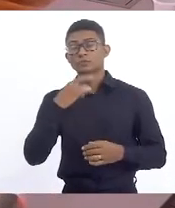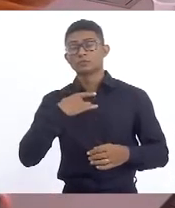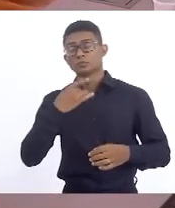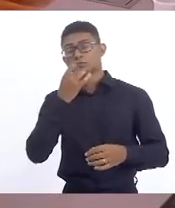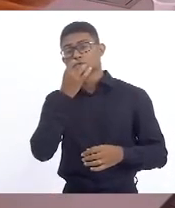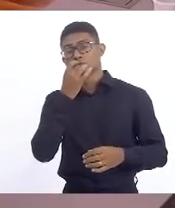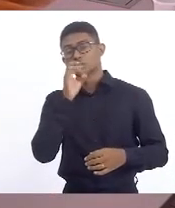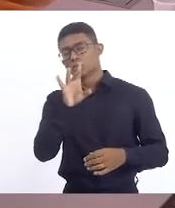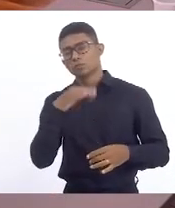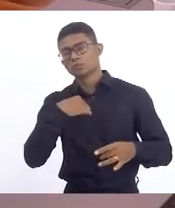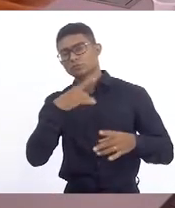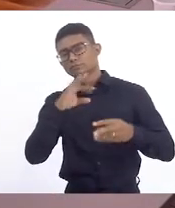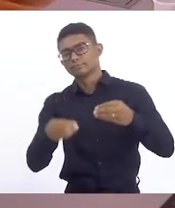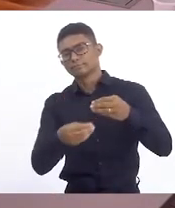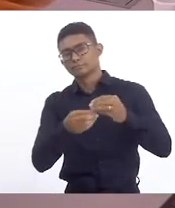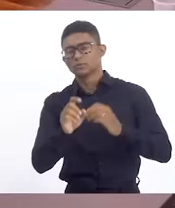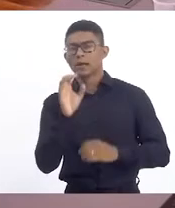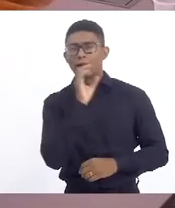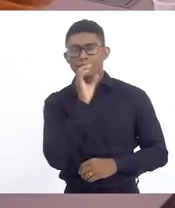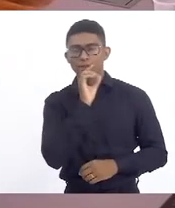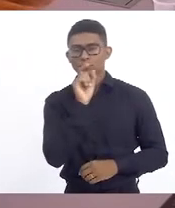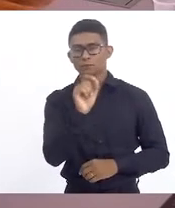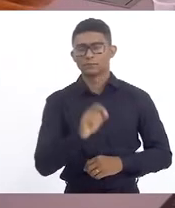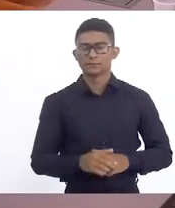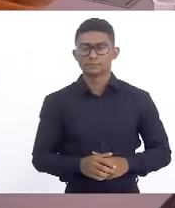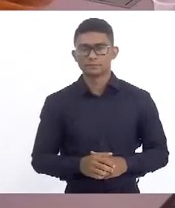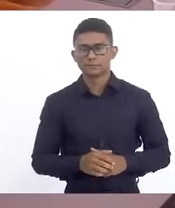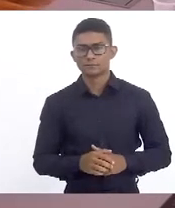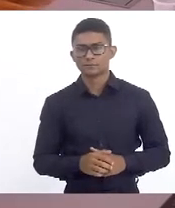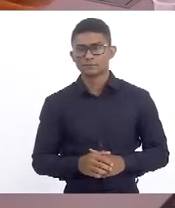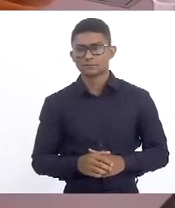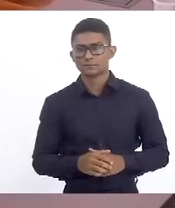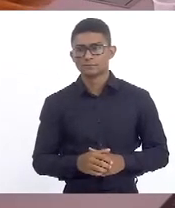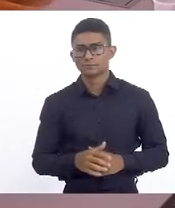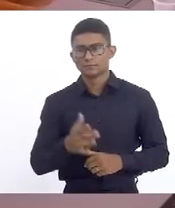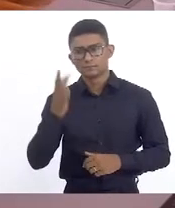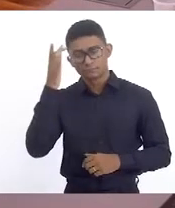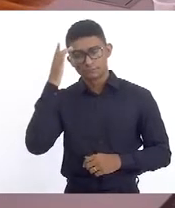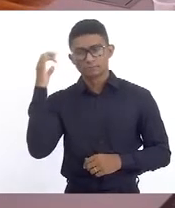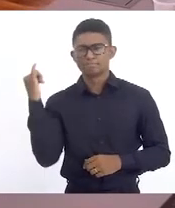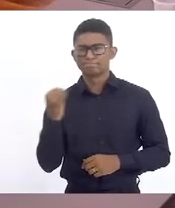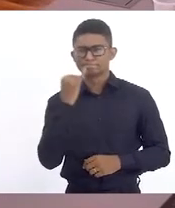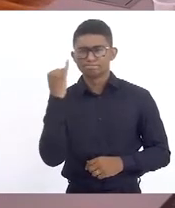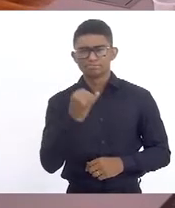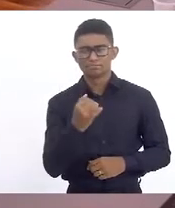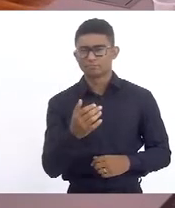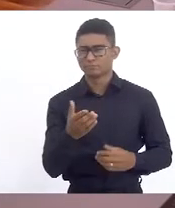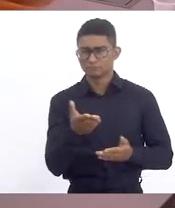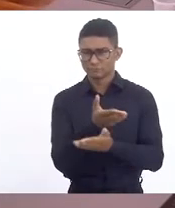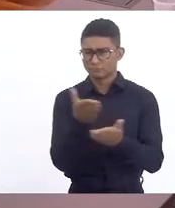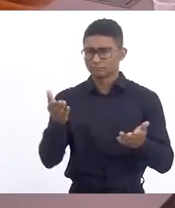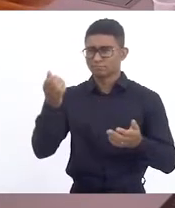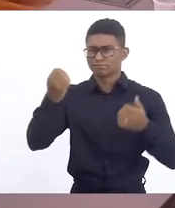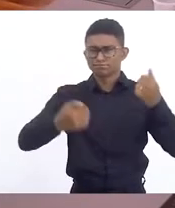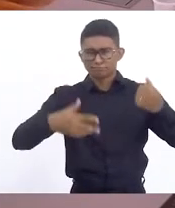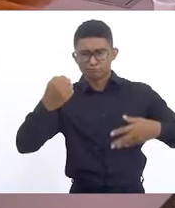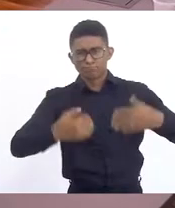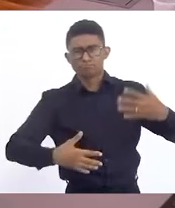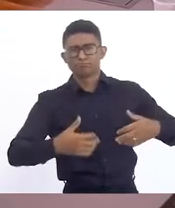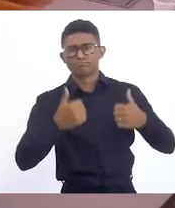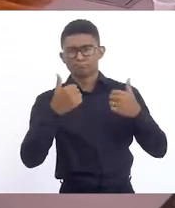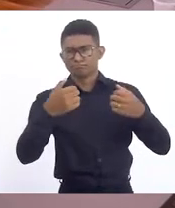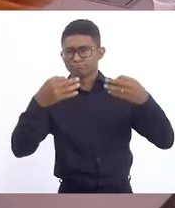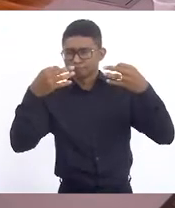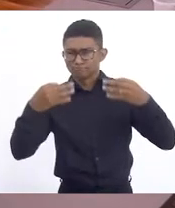aqui. Eu acho válido o que o doutor Luiz Paulo falou, o que vocês estão falando, acho que tudo é justo. Acho